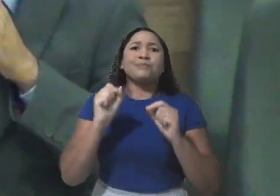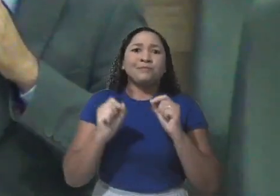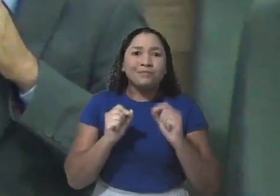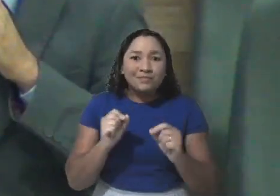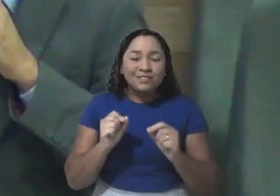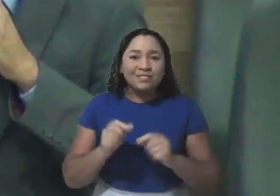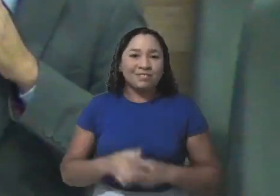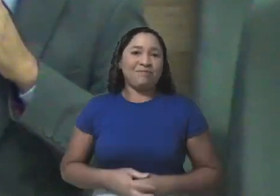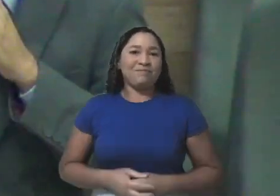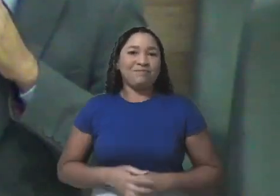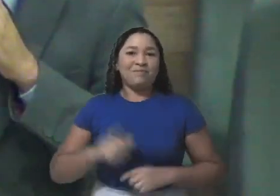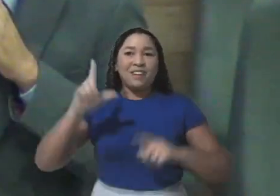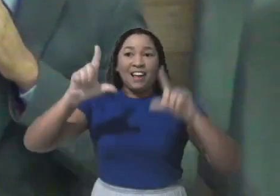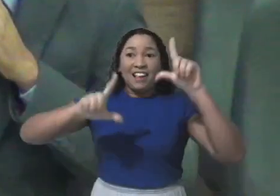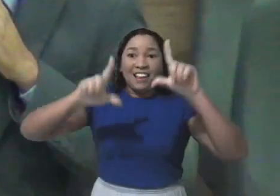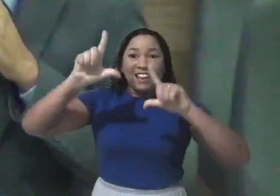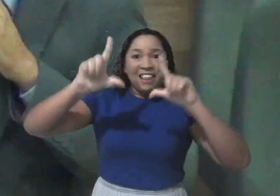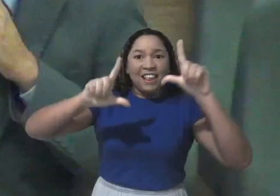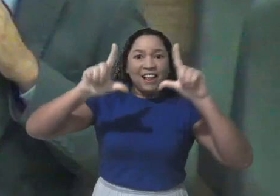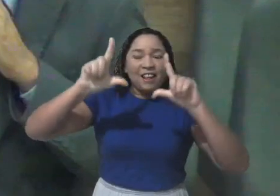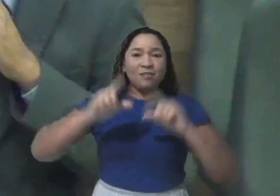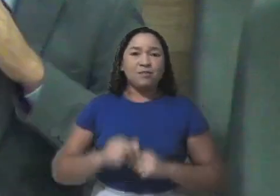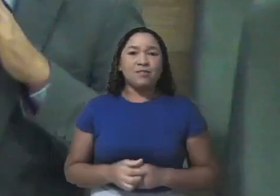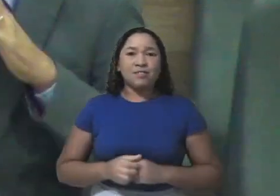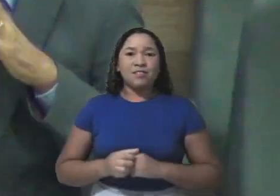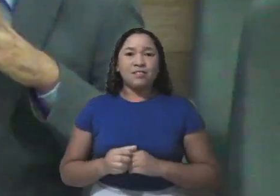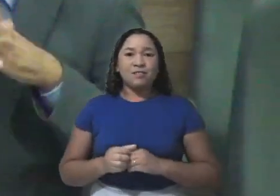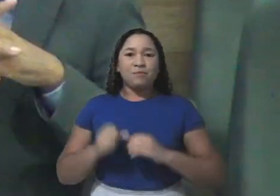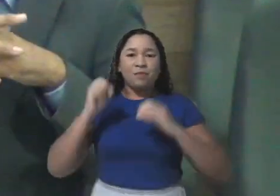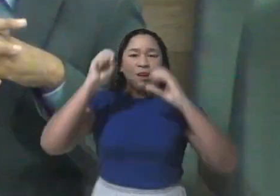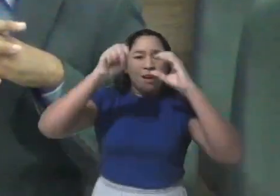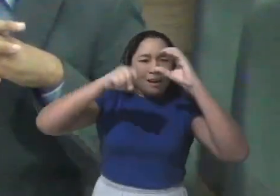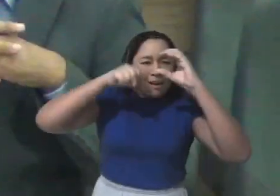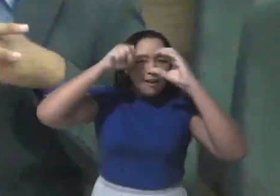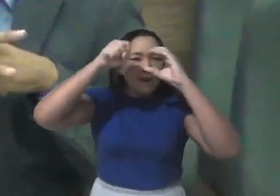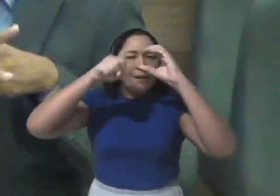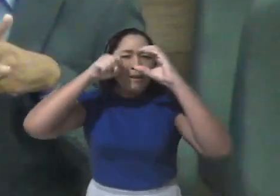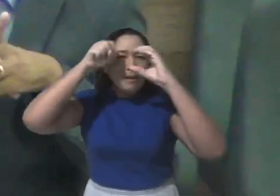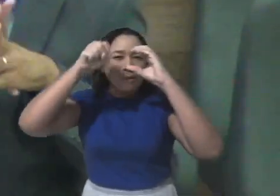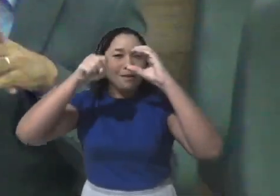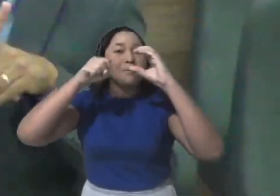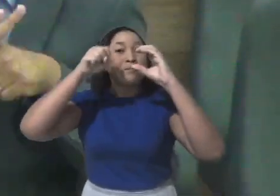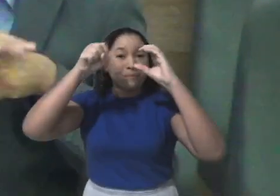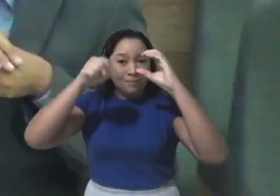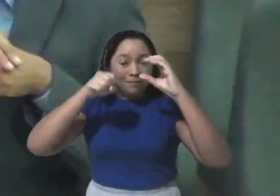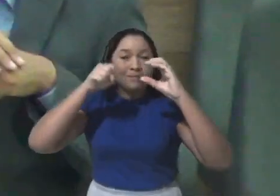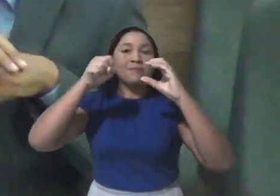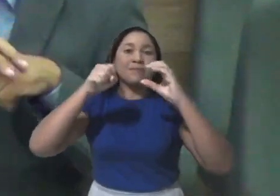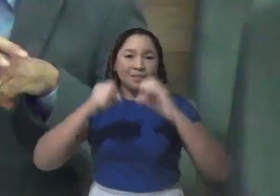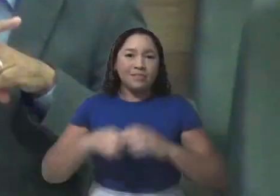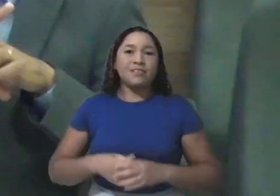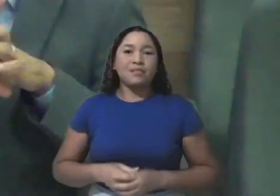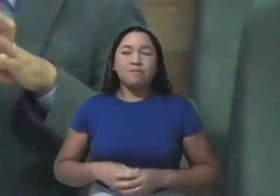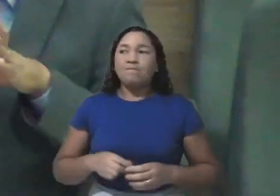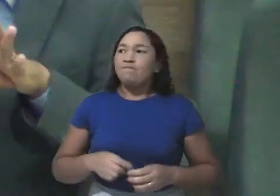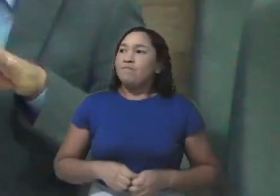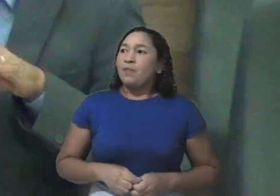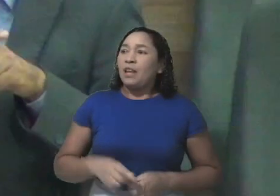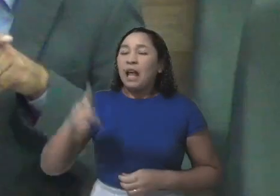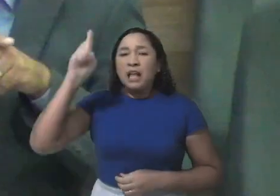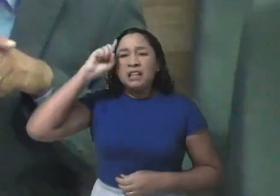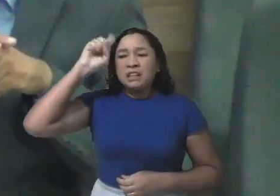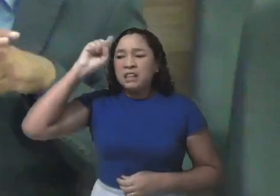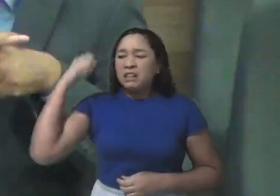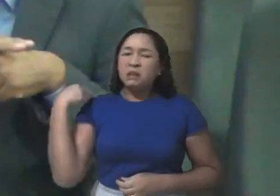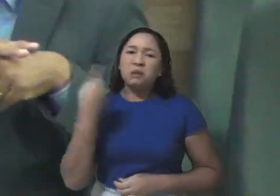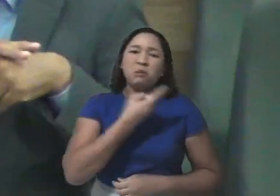São uma bênção de Deus. Às vezes estamos doentes, não podemos vir à igreja, mas podemos assistir o culto de